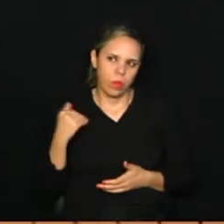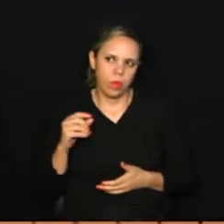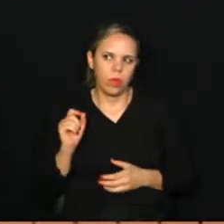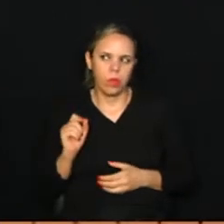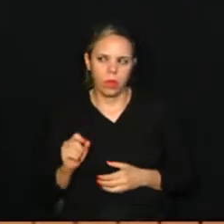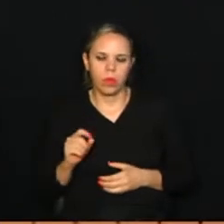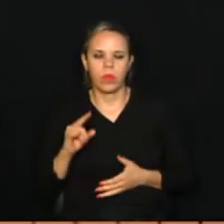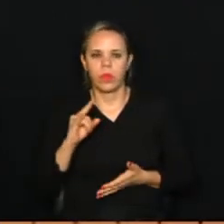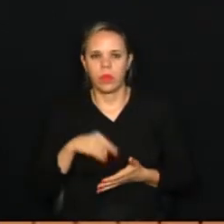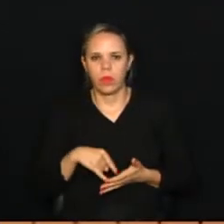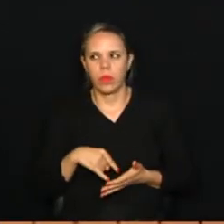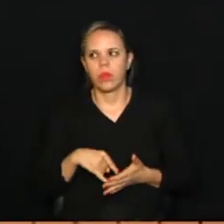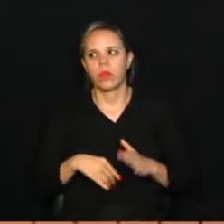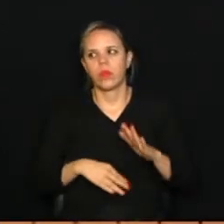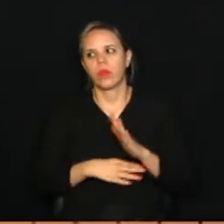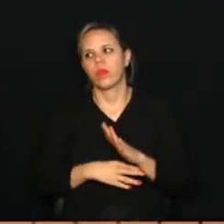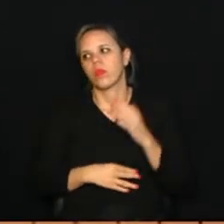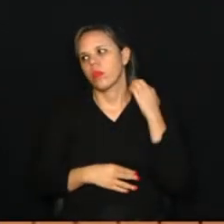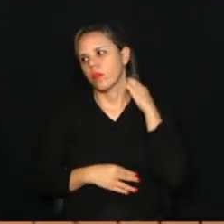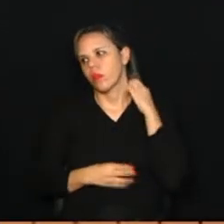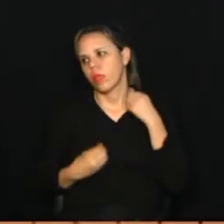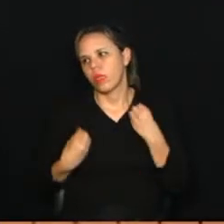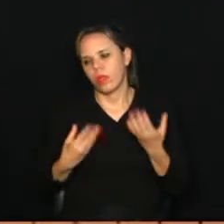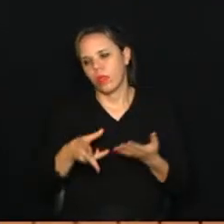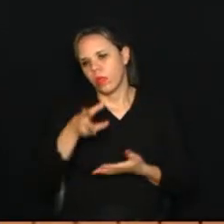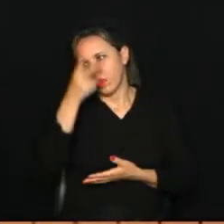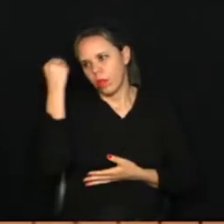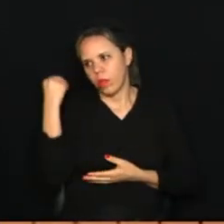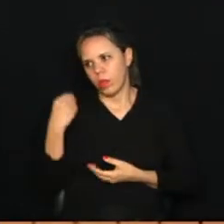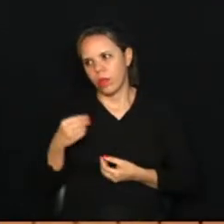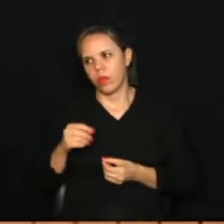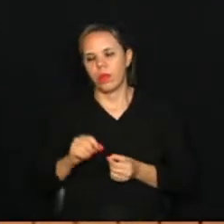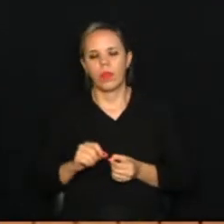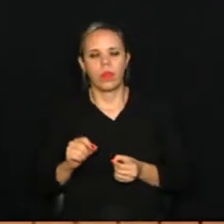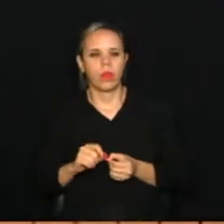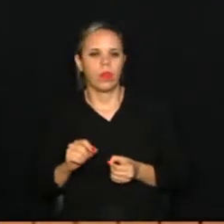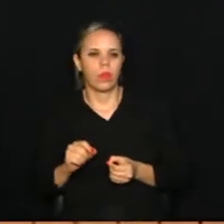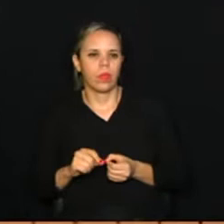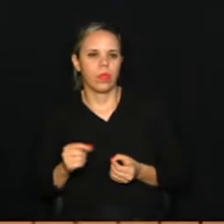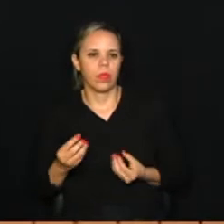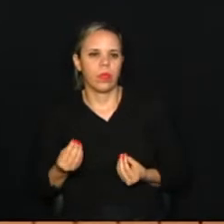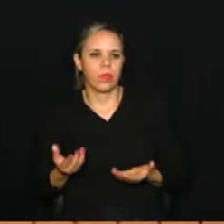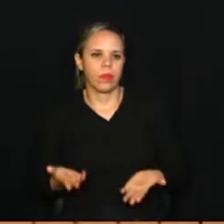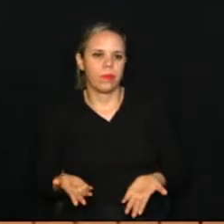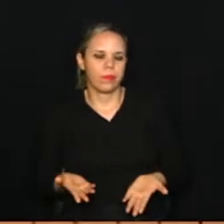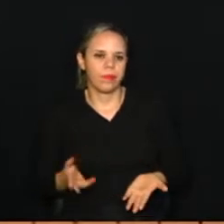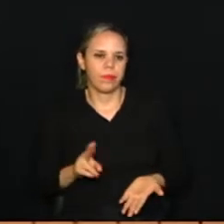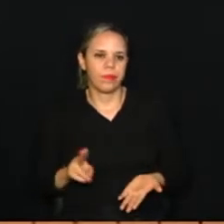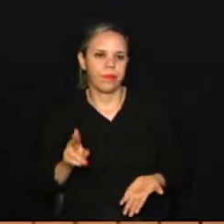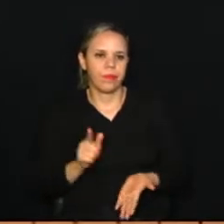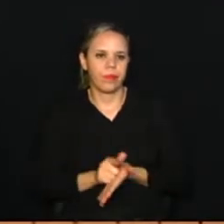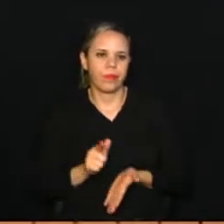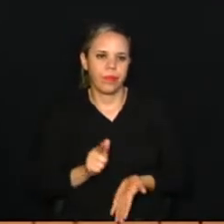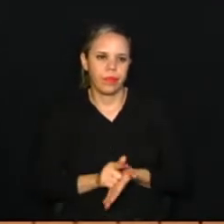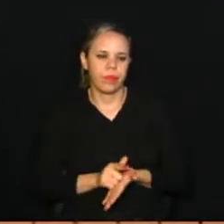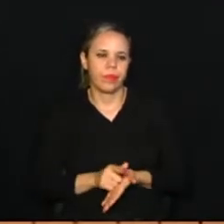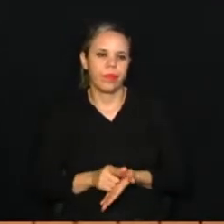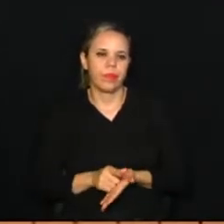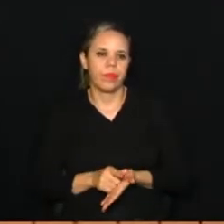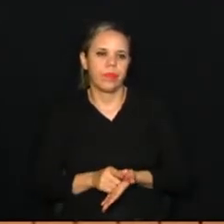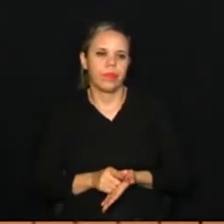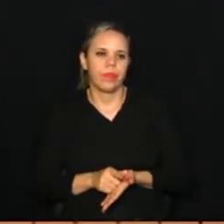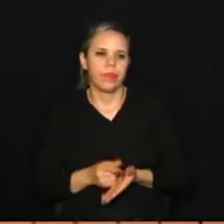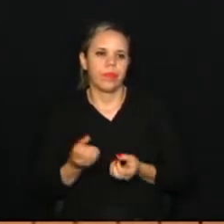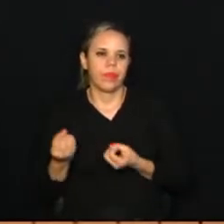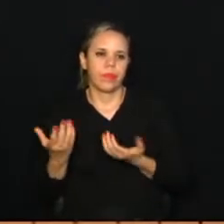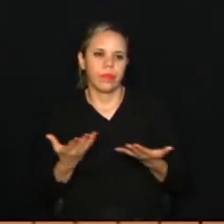os documentos da Câmara que vão para a Prefeitura e vice-versa ainda é feito muito o uso do papel, que seria uma coisa